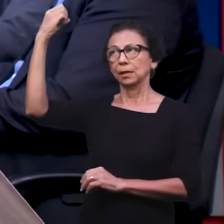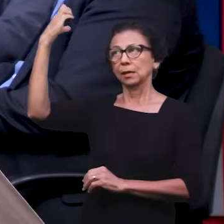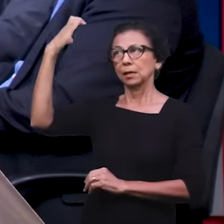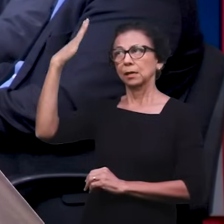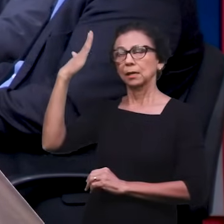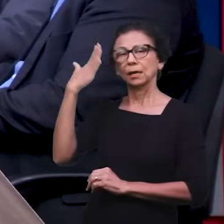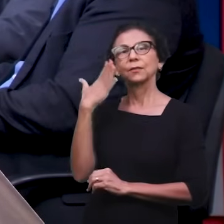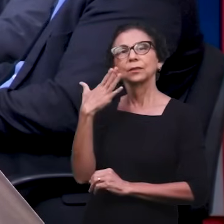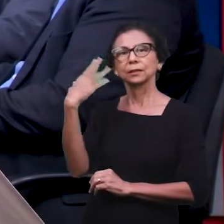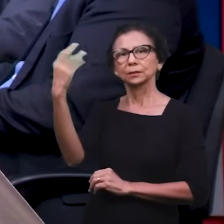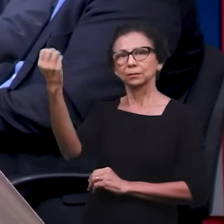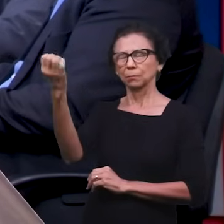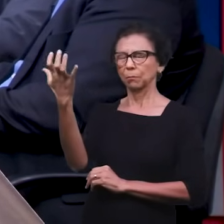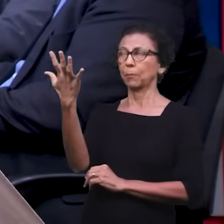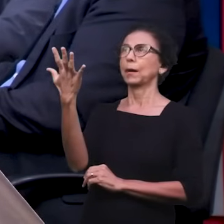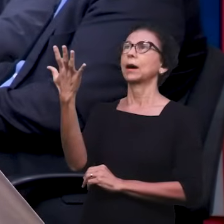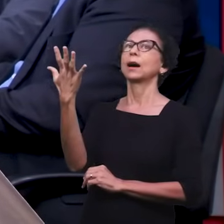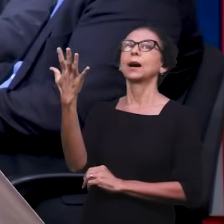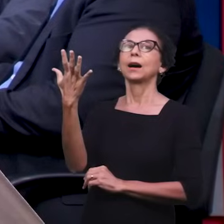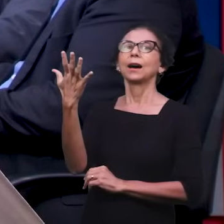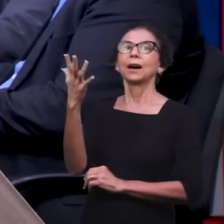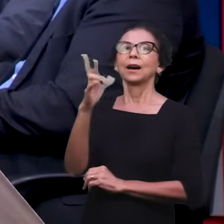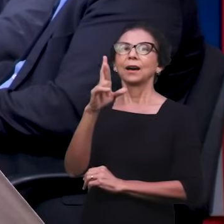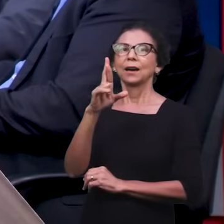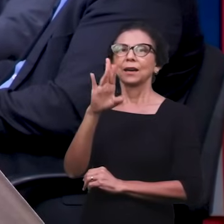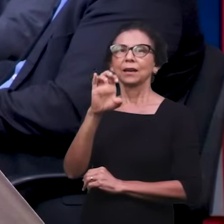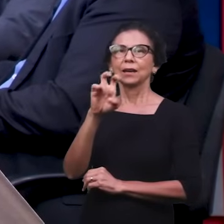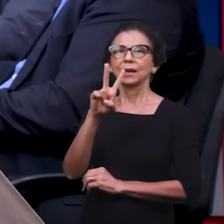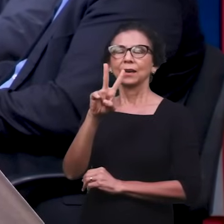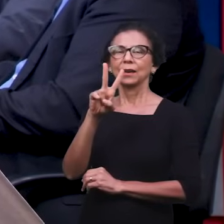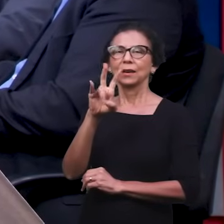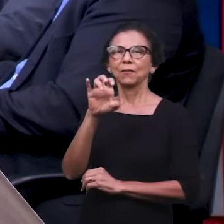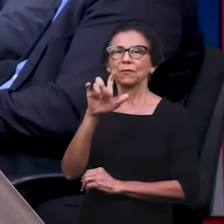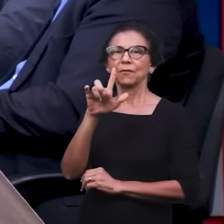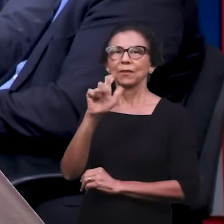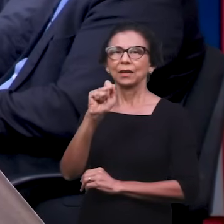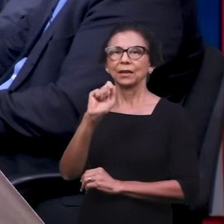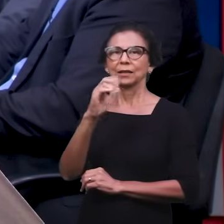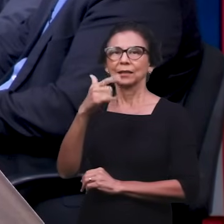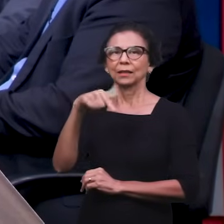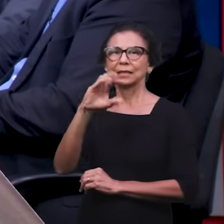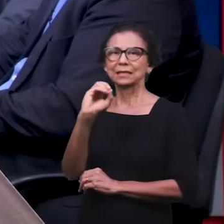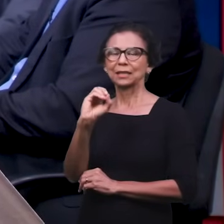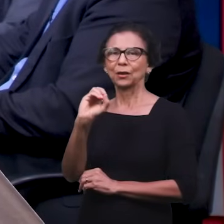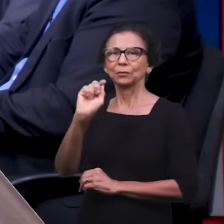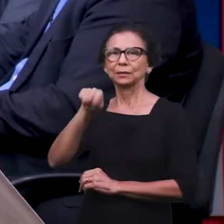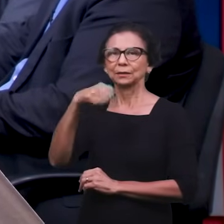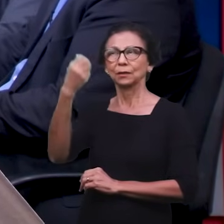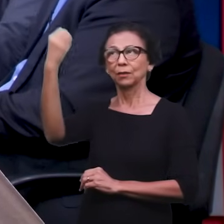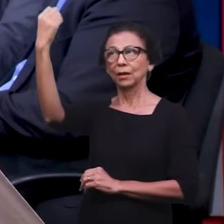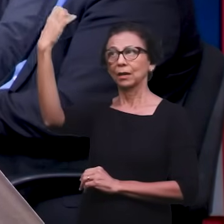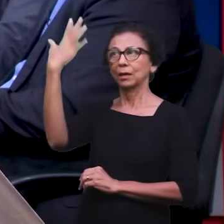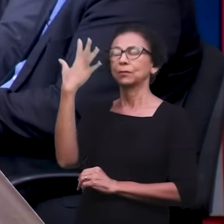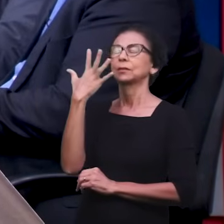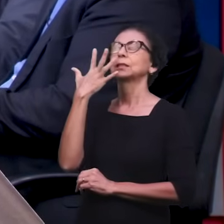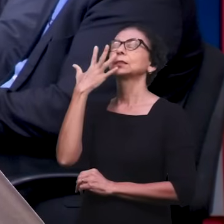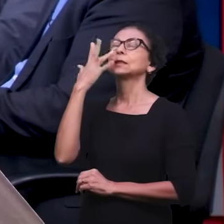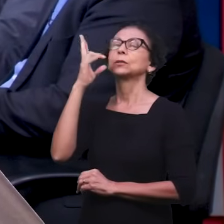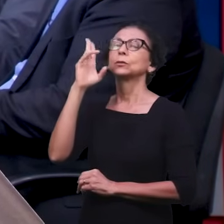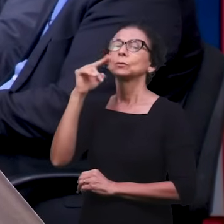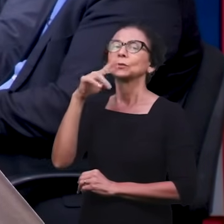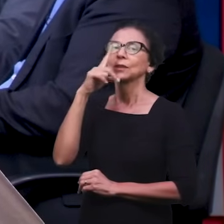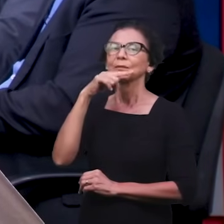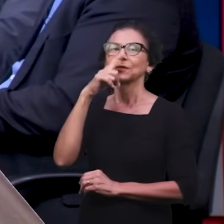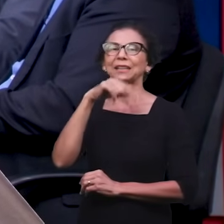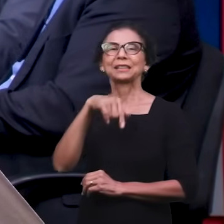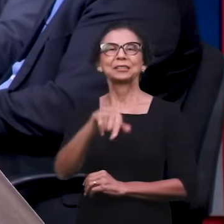Leite fala, nós não vamos falhar nunca. Porque a revelação é infalível. É infalível. Né? A palavra de Deus, ela não falha. Não falha. É